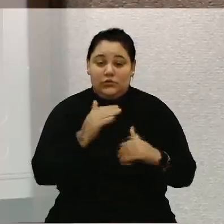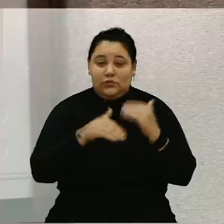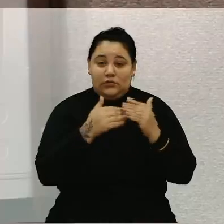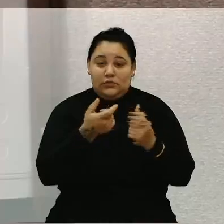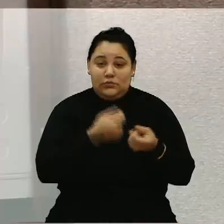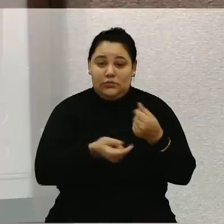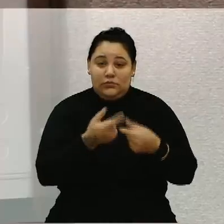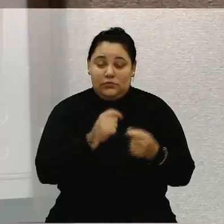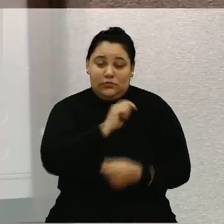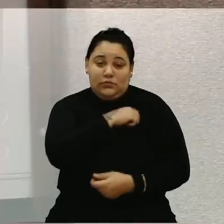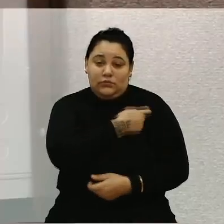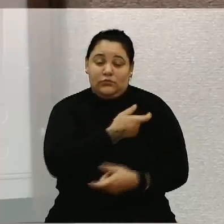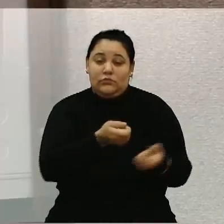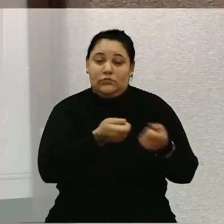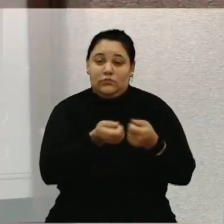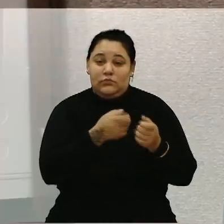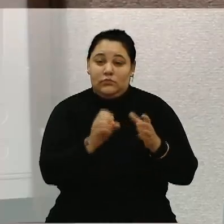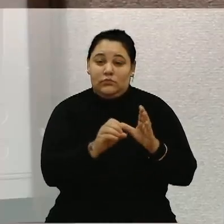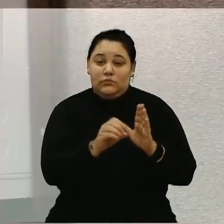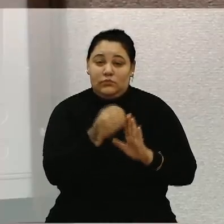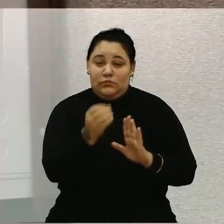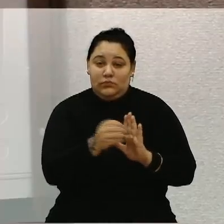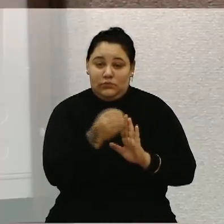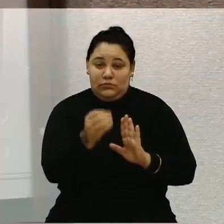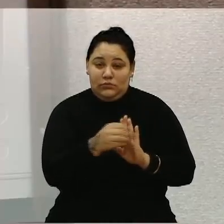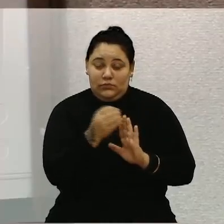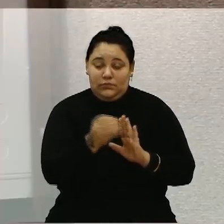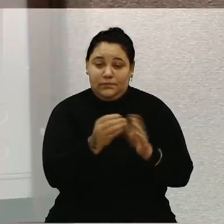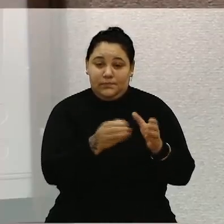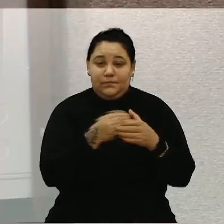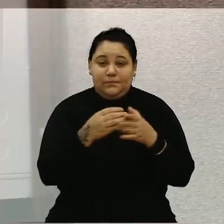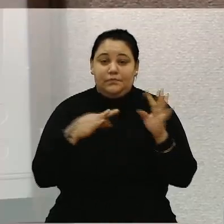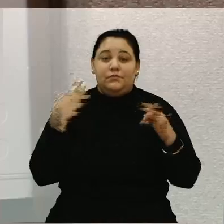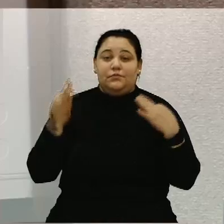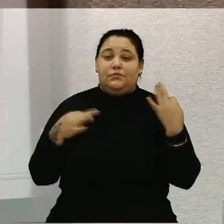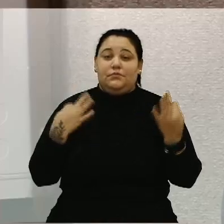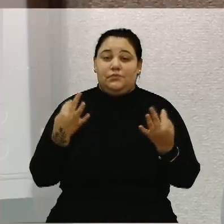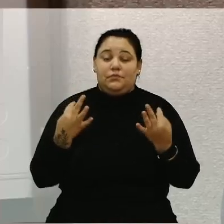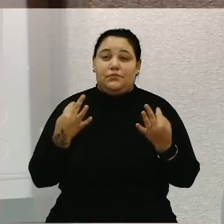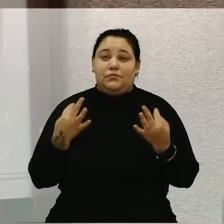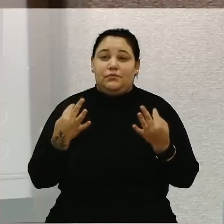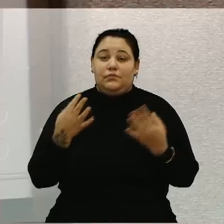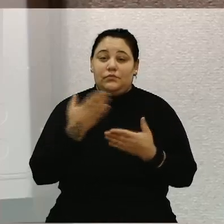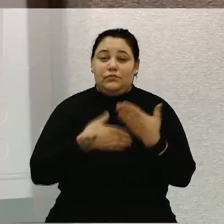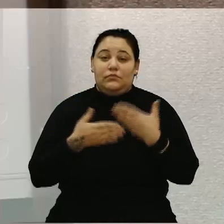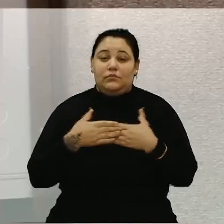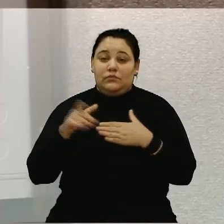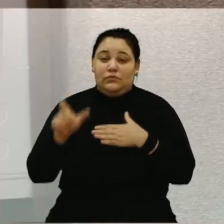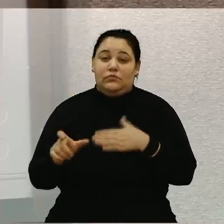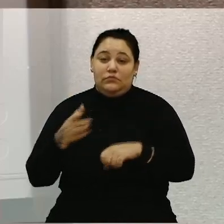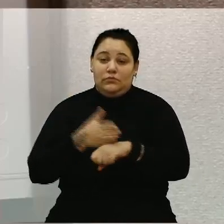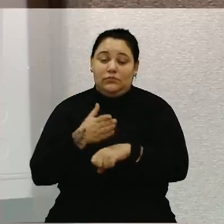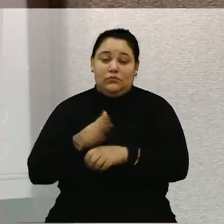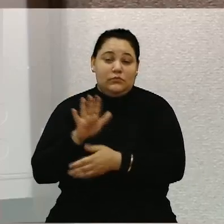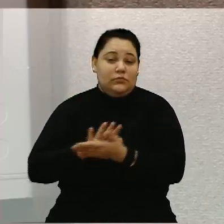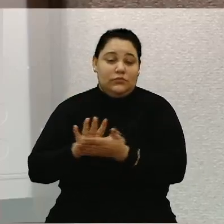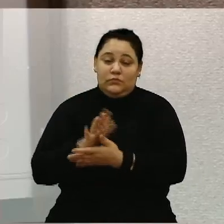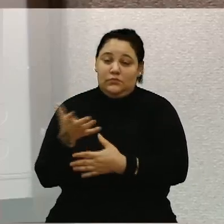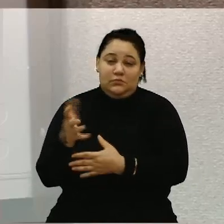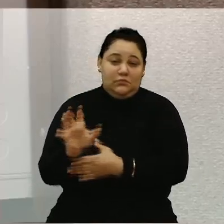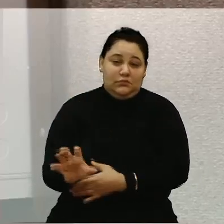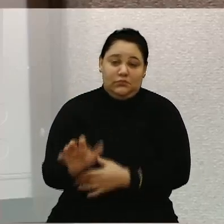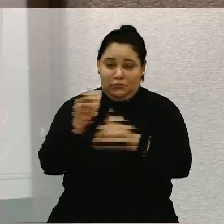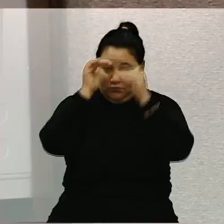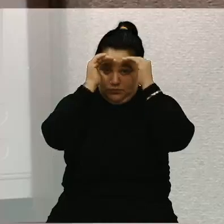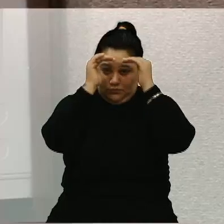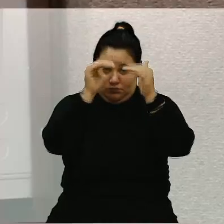Econômico, Fiscalização, Controle Orçamentário e Turismo, por seus integrantes, nada tendo a opor e